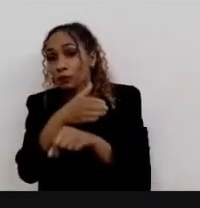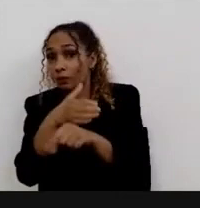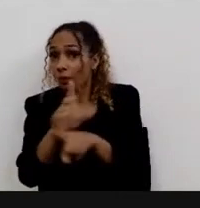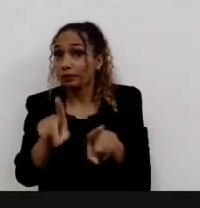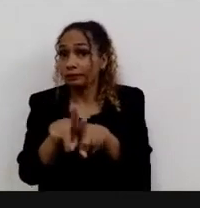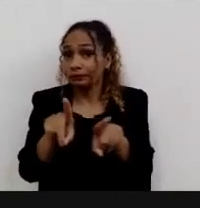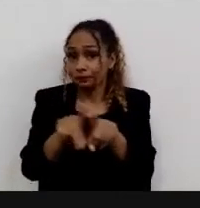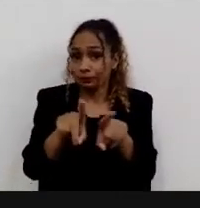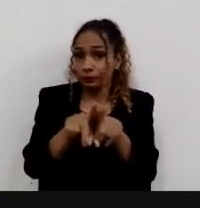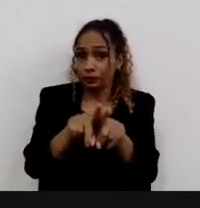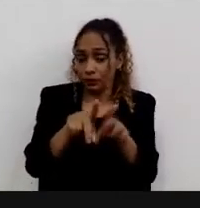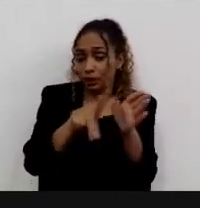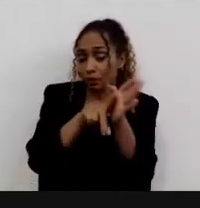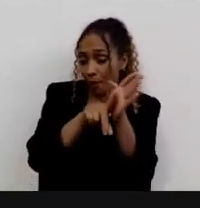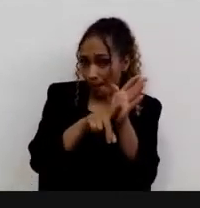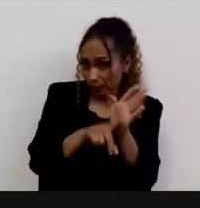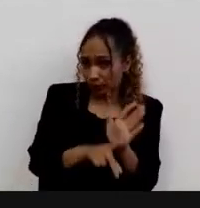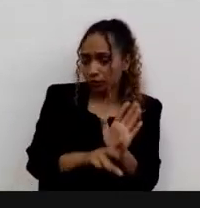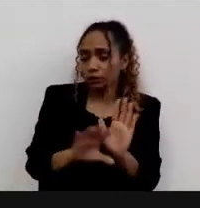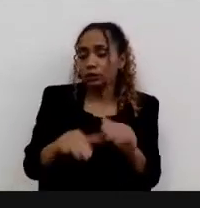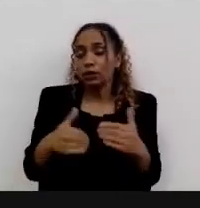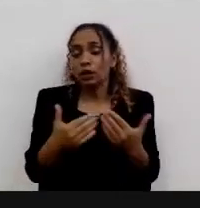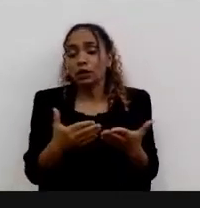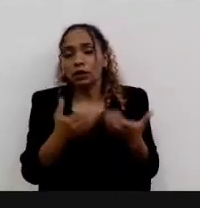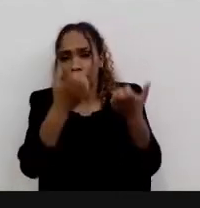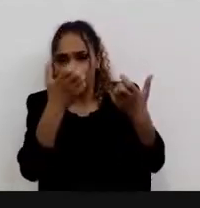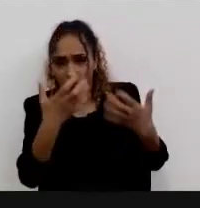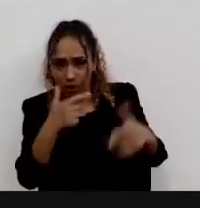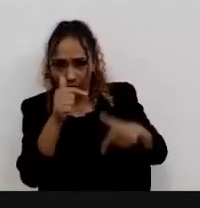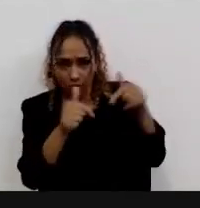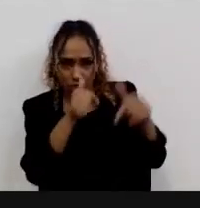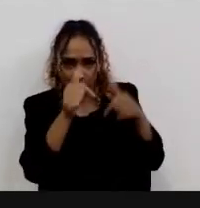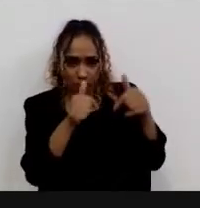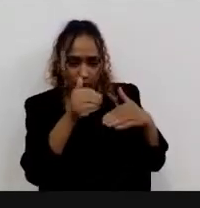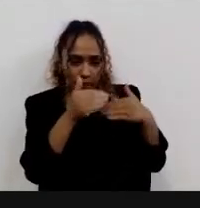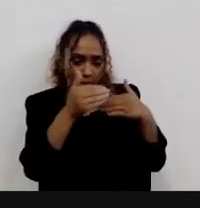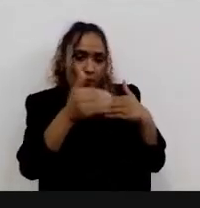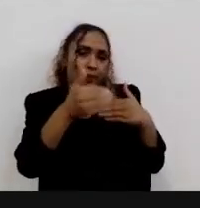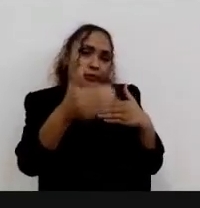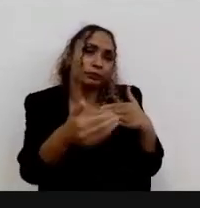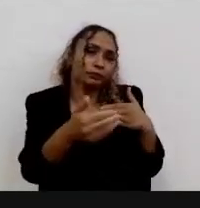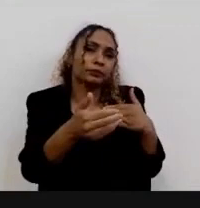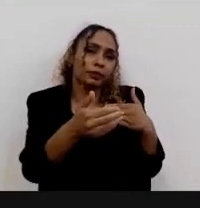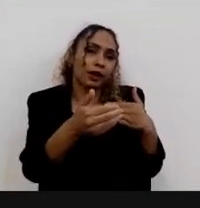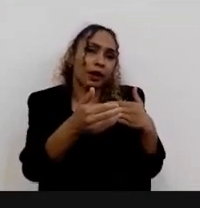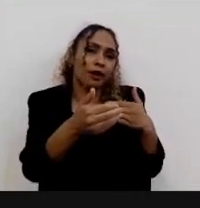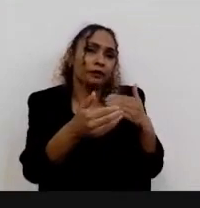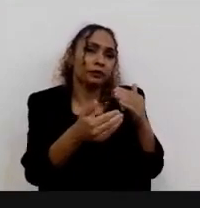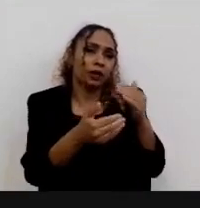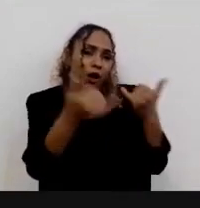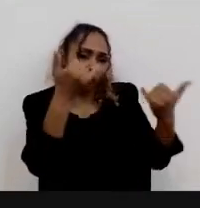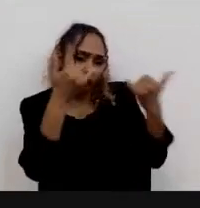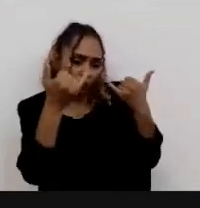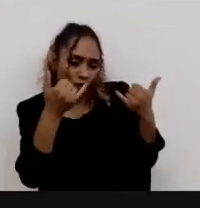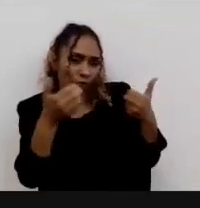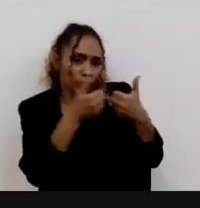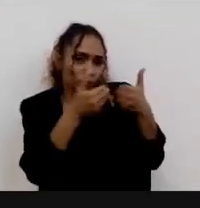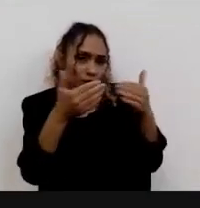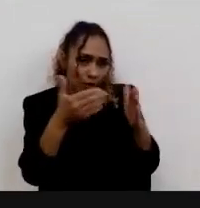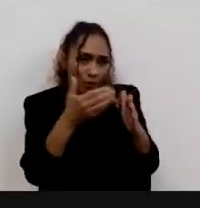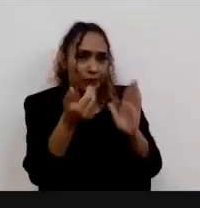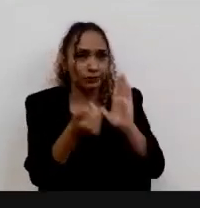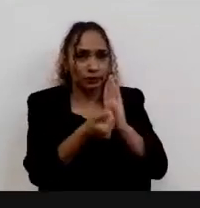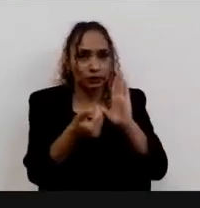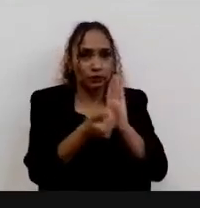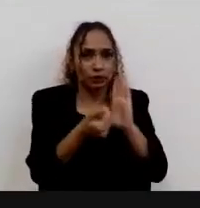também a essas pesquisas. Eu vou falar sobre um trabalho em andamento, que é Reuso de dados abertos da Câmara em sistemas e